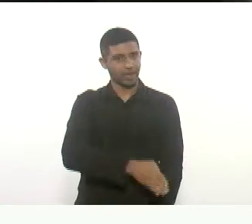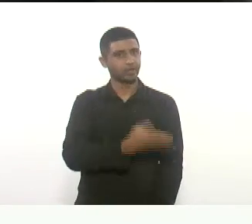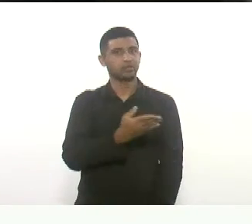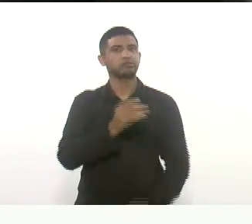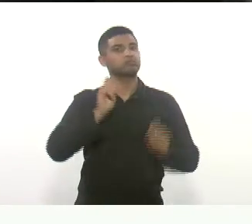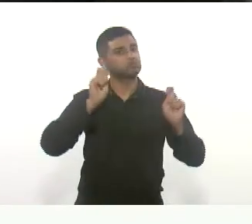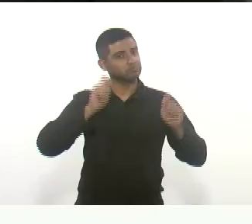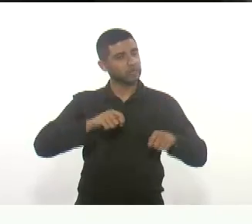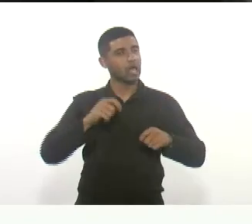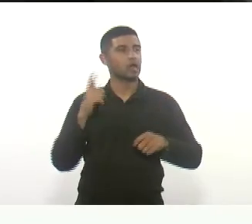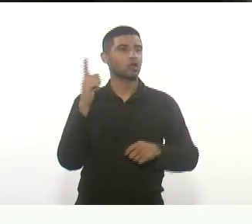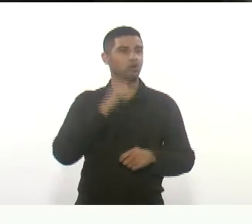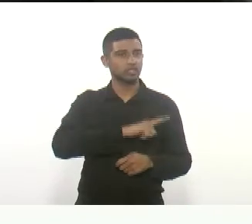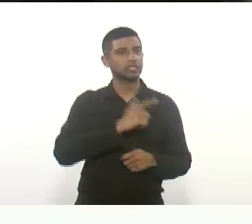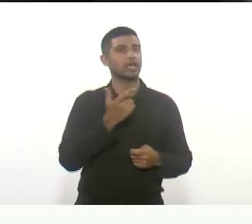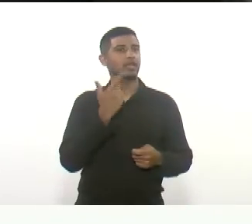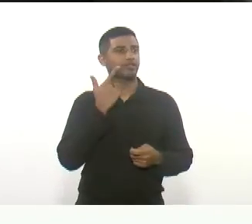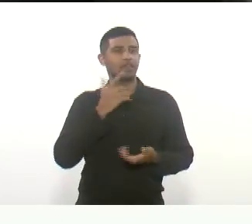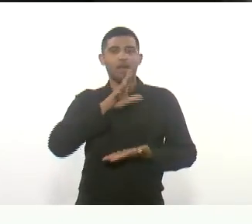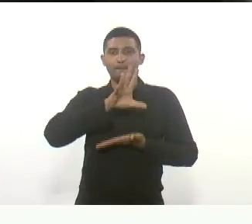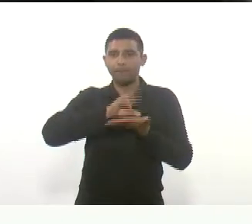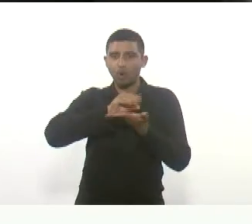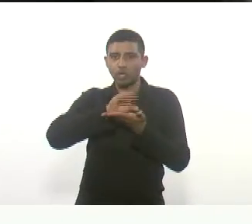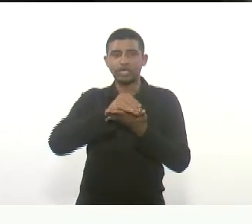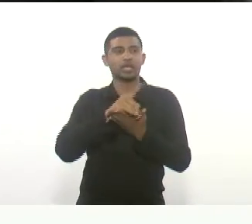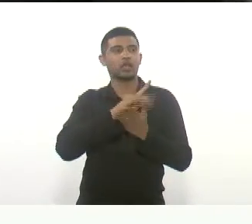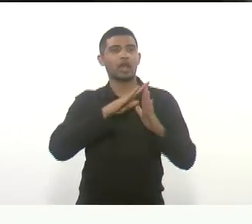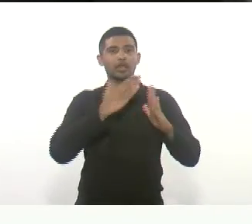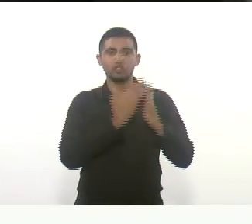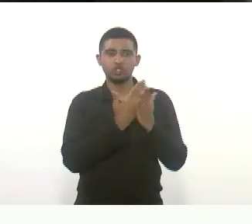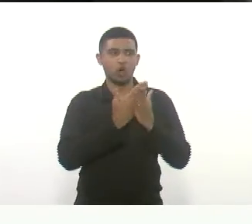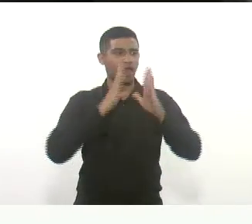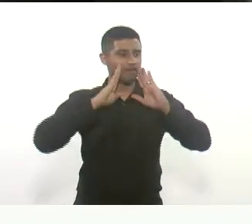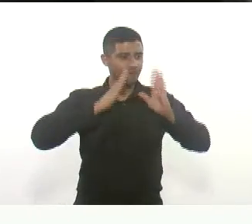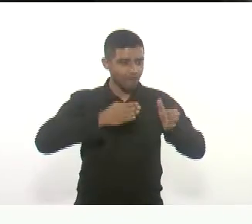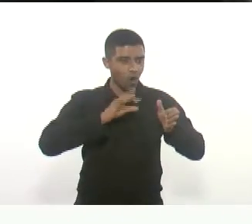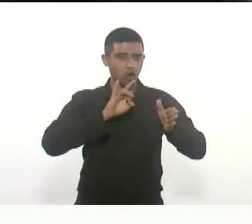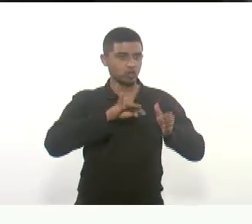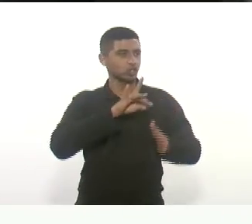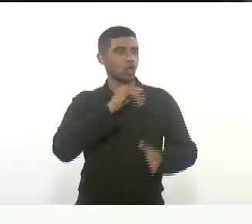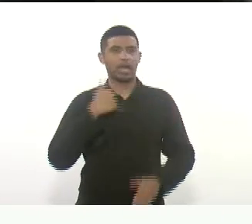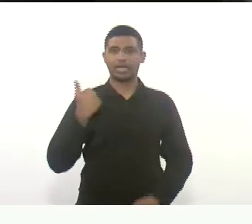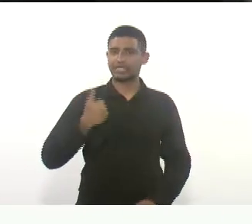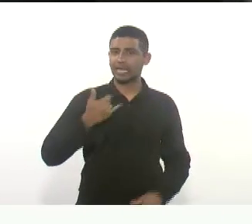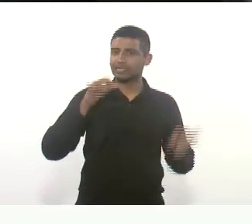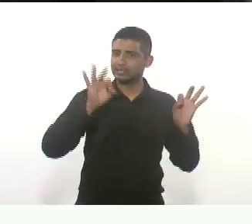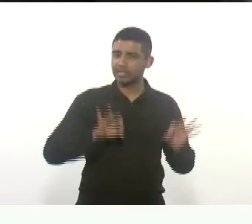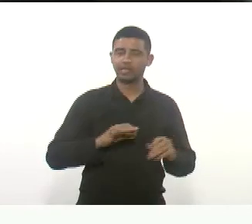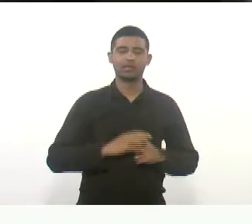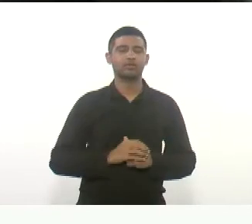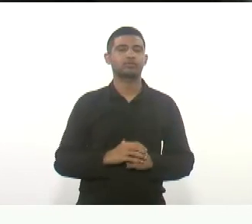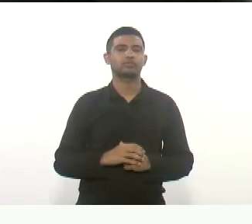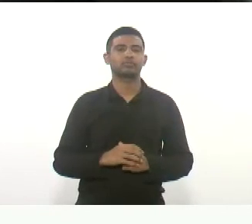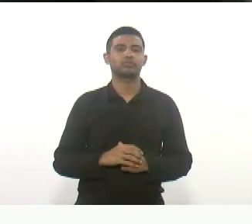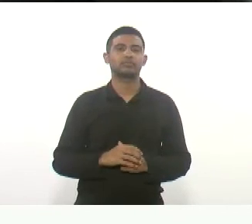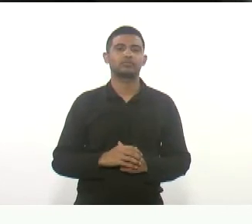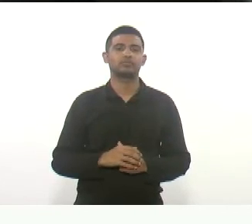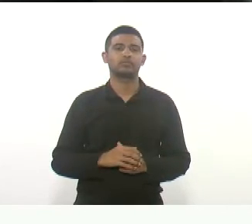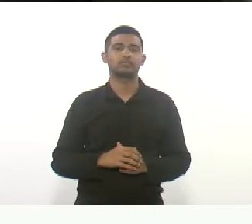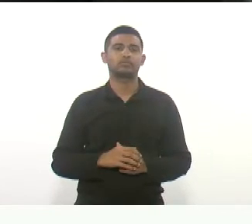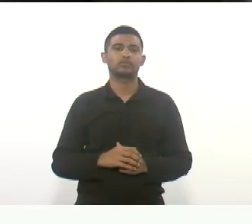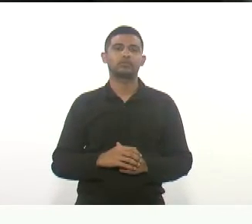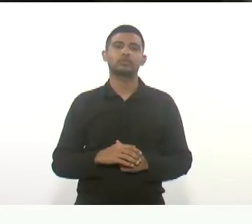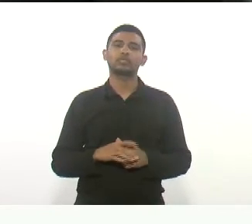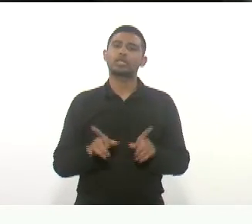consegue oferecer e implementar um modelo de escola específico para aquela faixa etária, com todo o